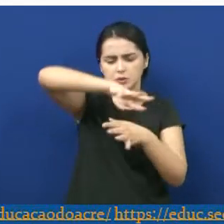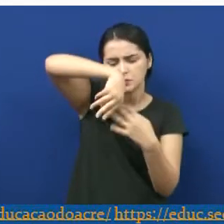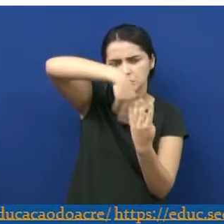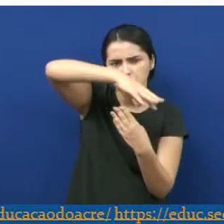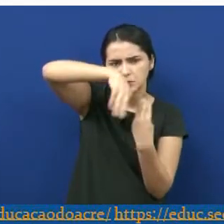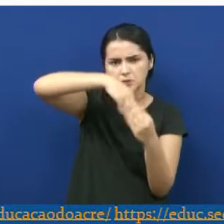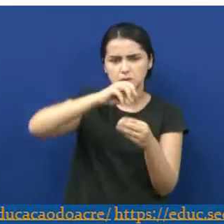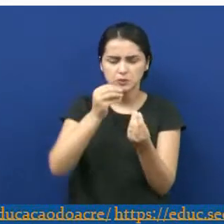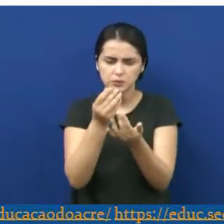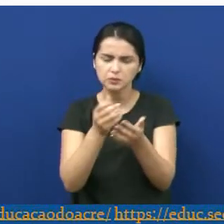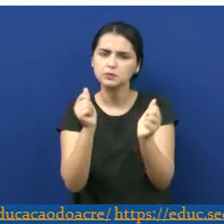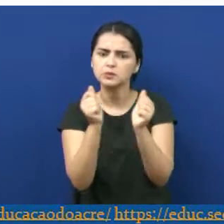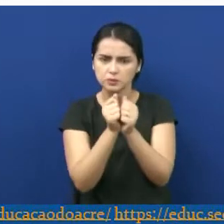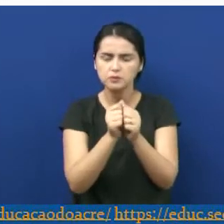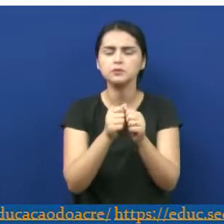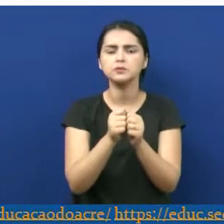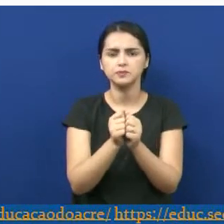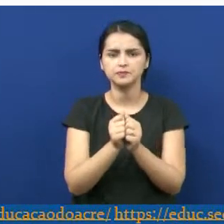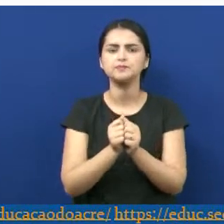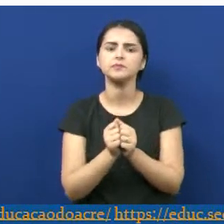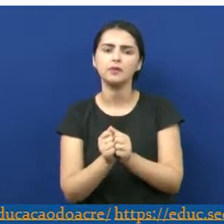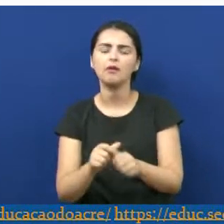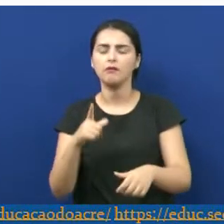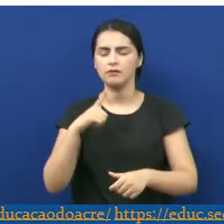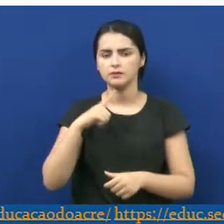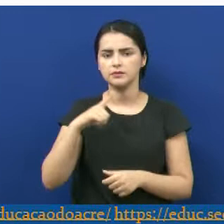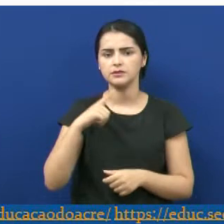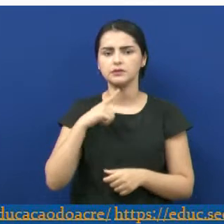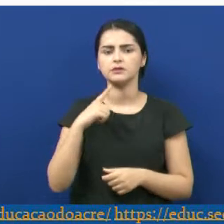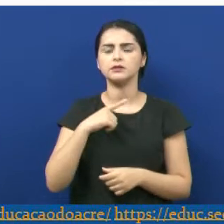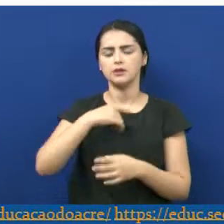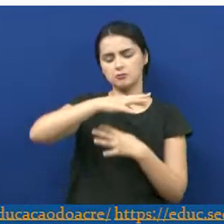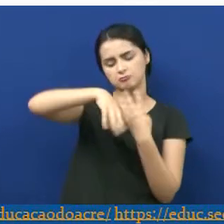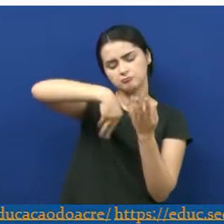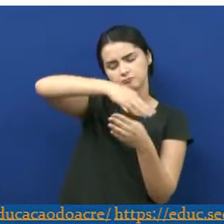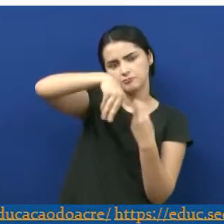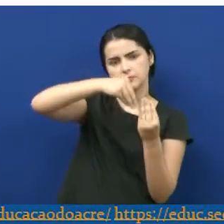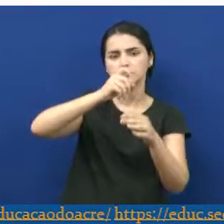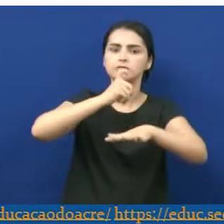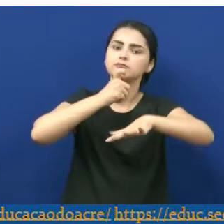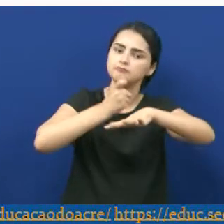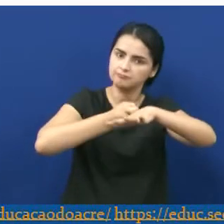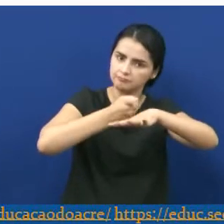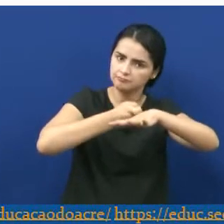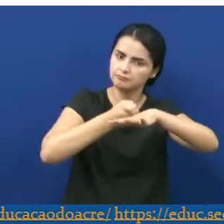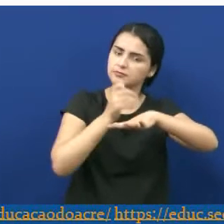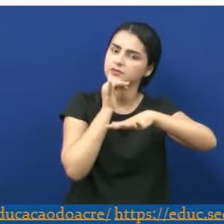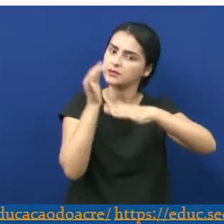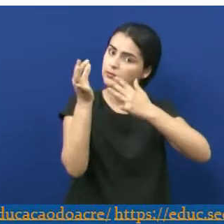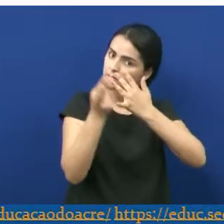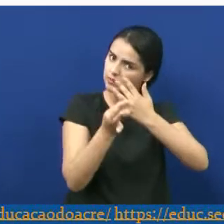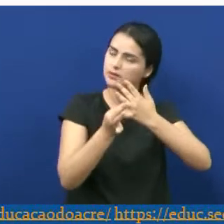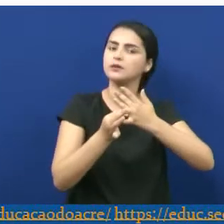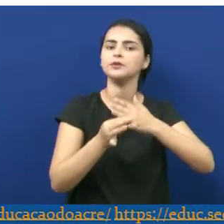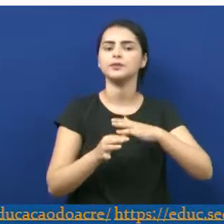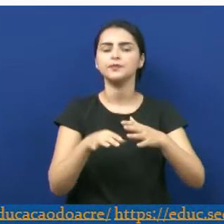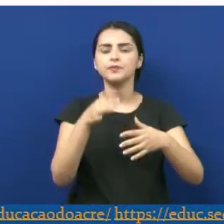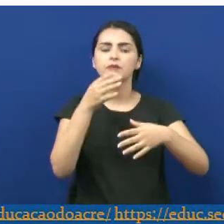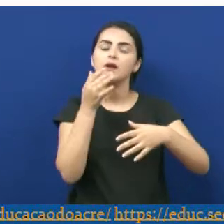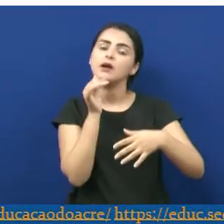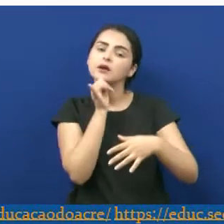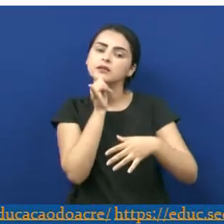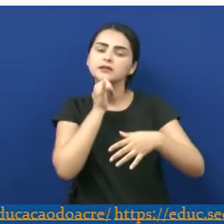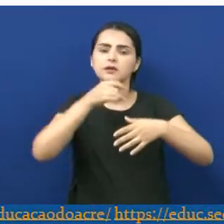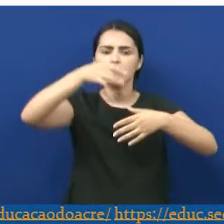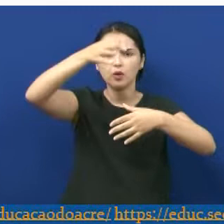dissolvidos fazendo parte da sua composição. Então ali eu tenho uma solução sólida. Uma solução líquida são